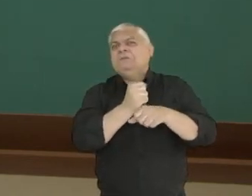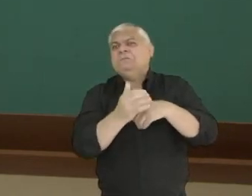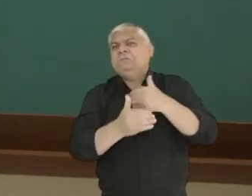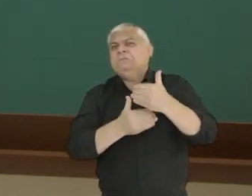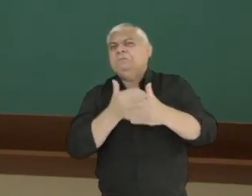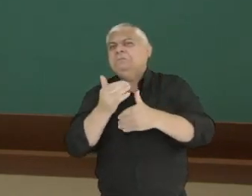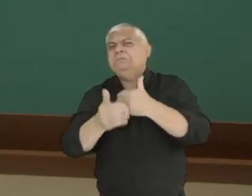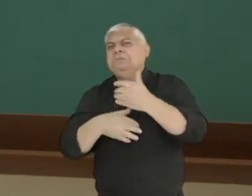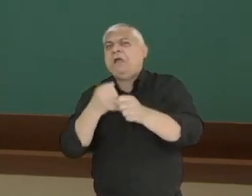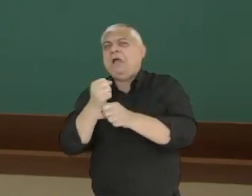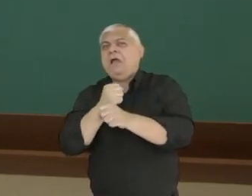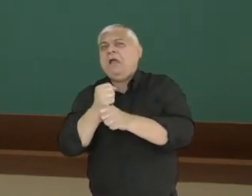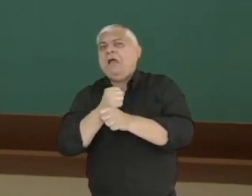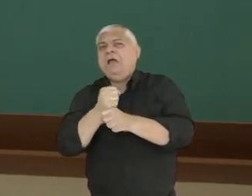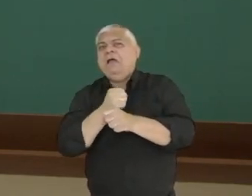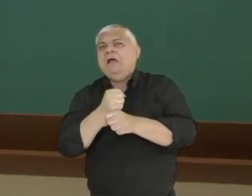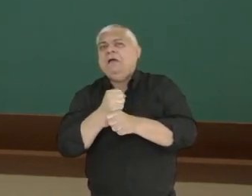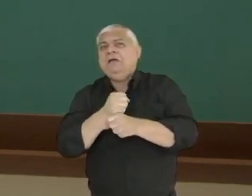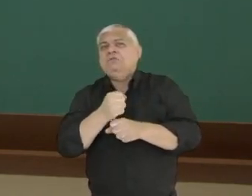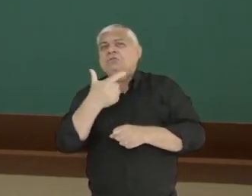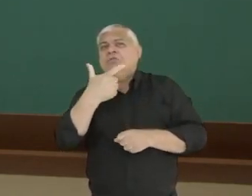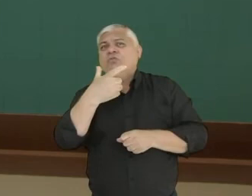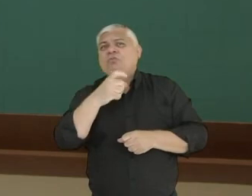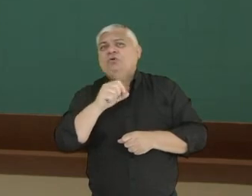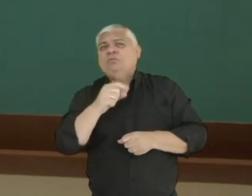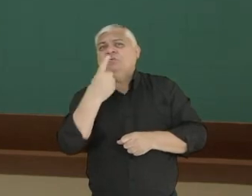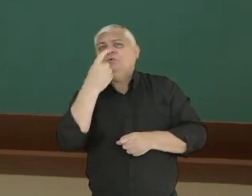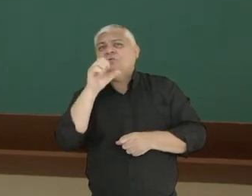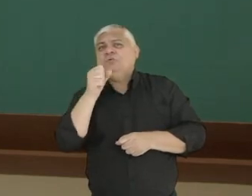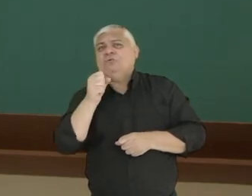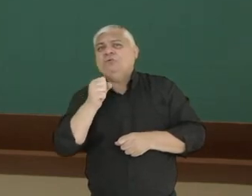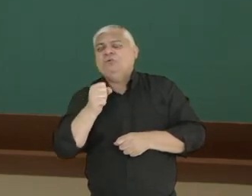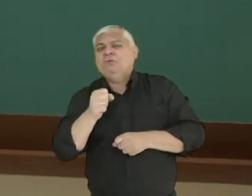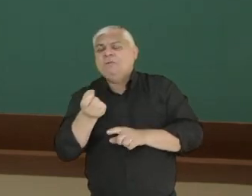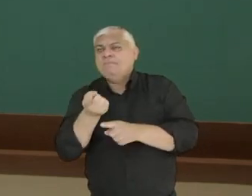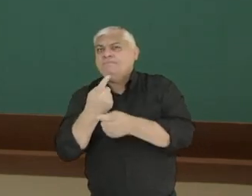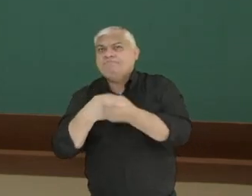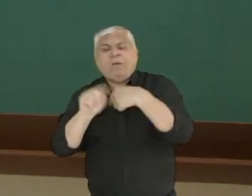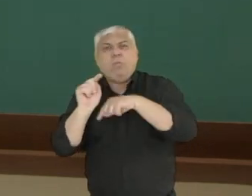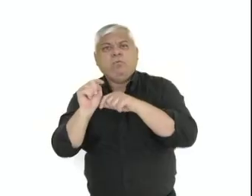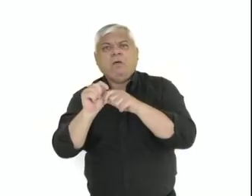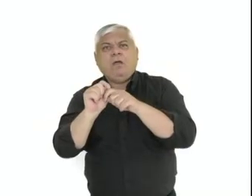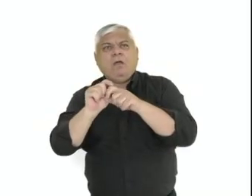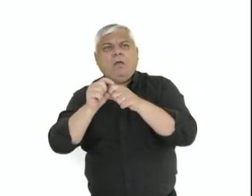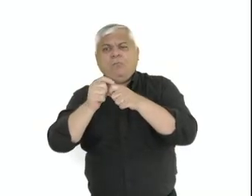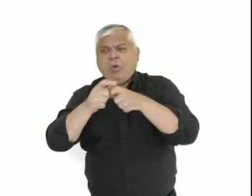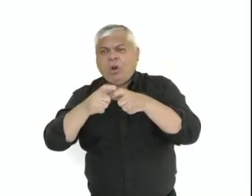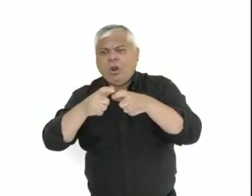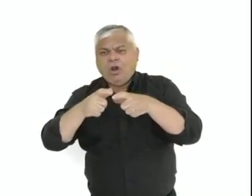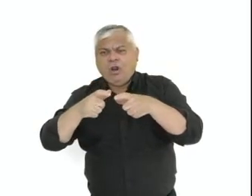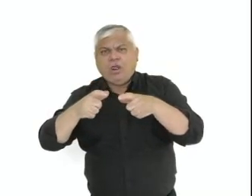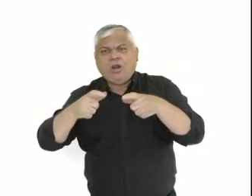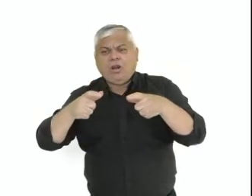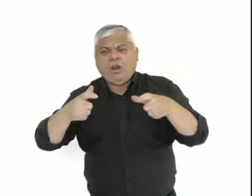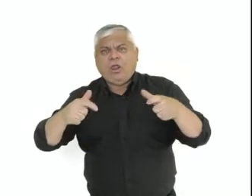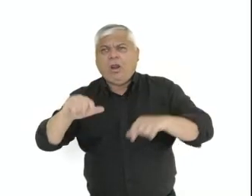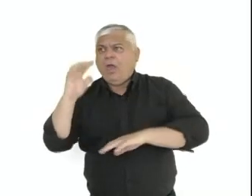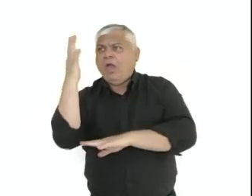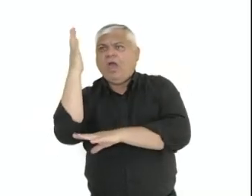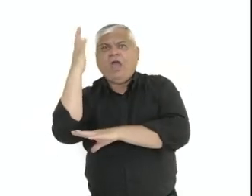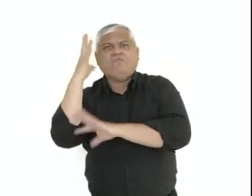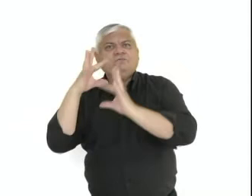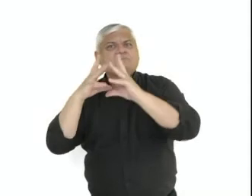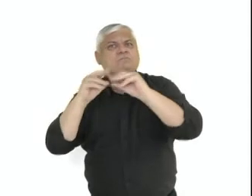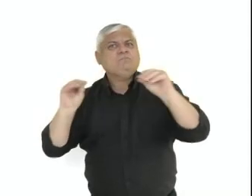comparativo, percebe-se o avanço no desmatamento, da retirada das florestas. Então, um problema que